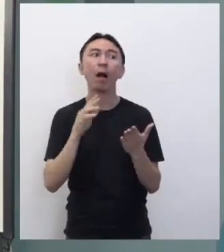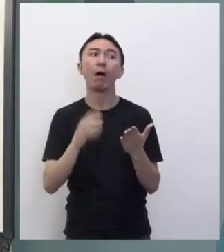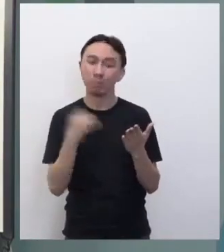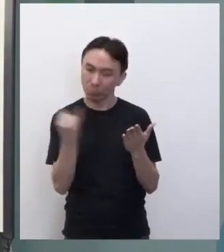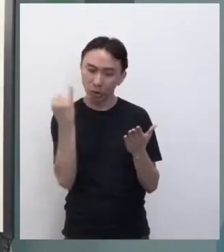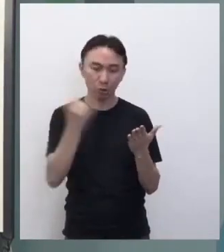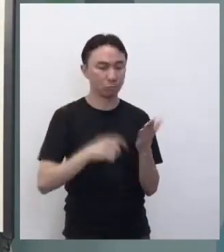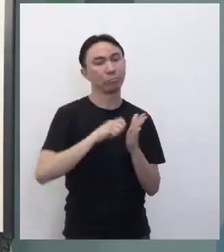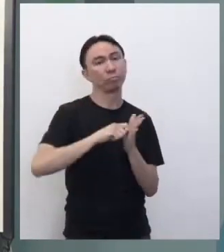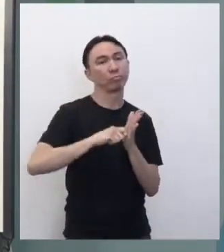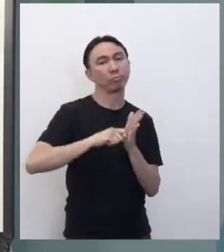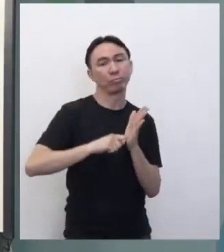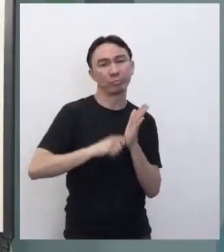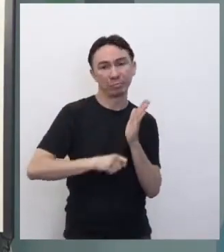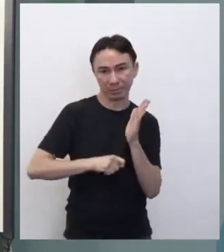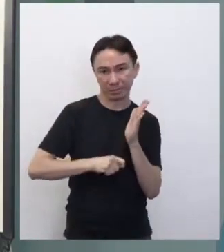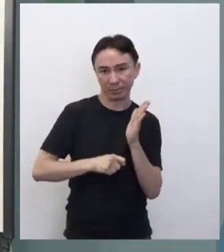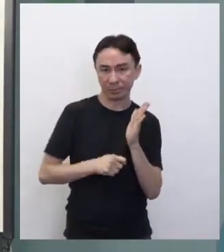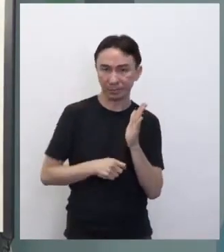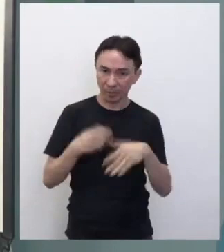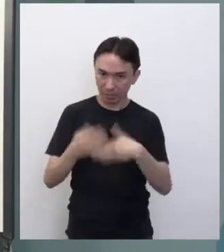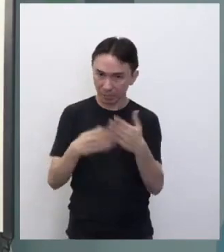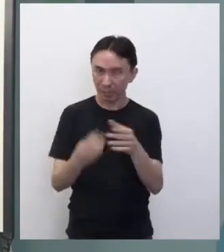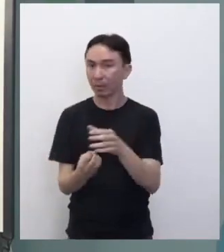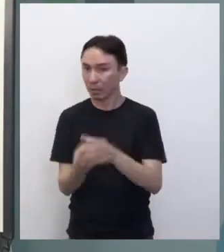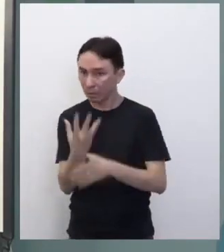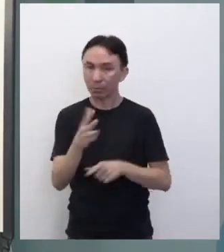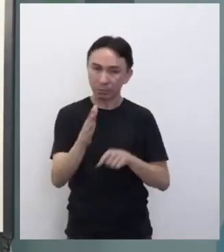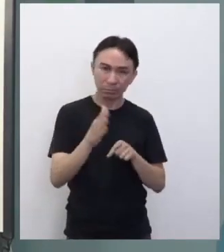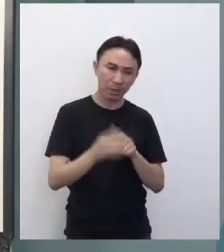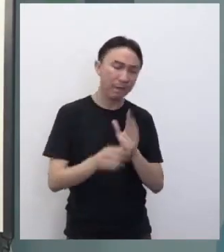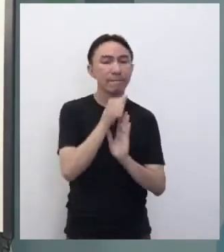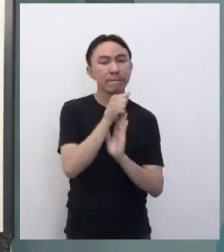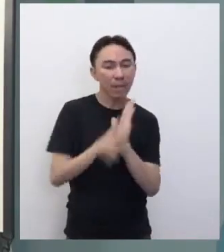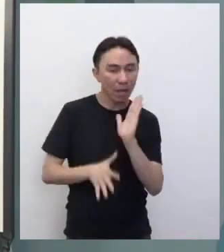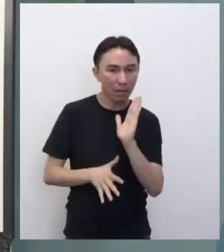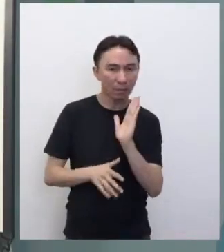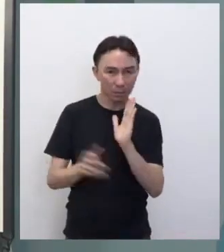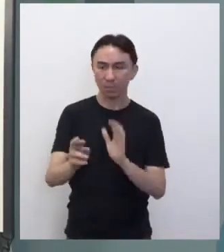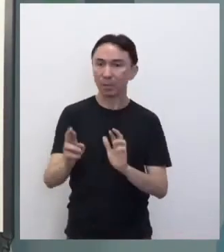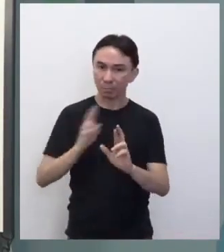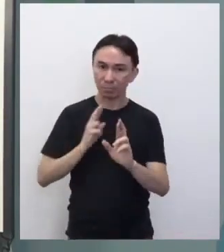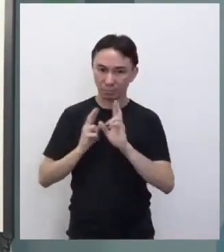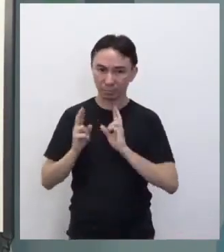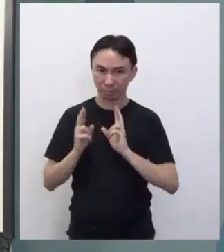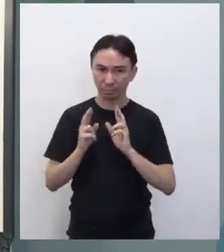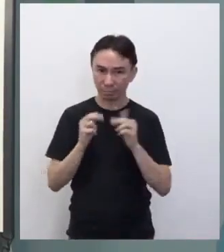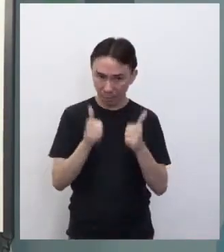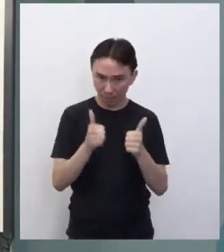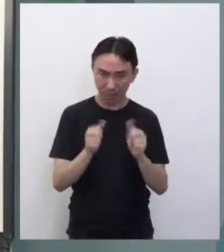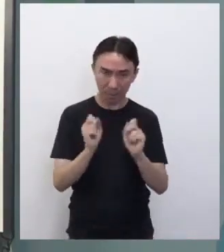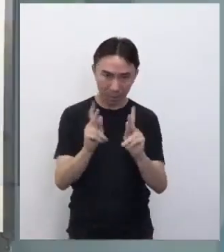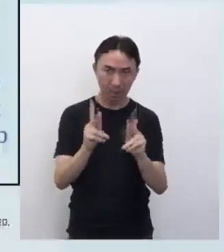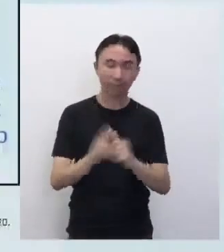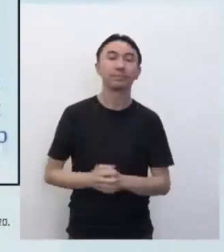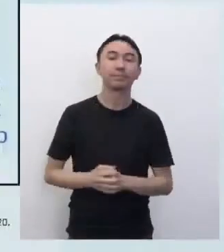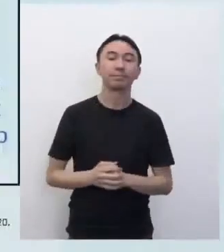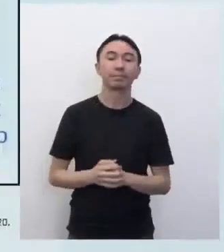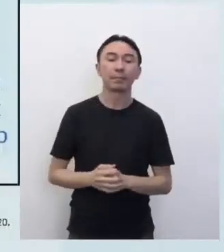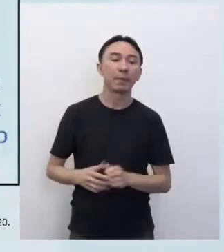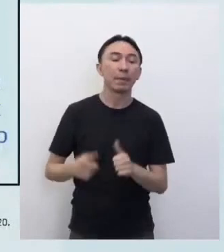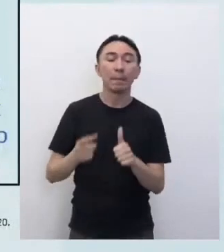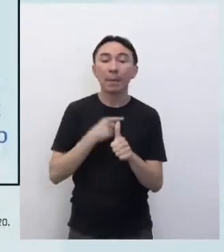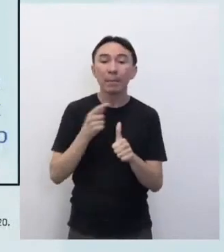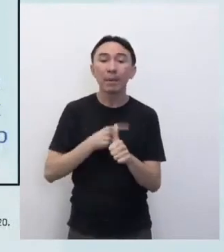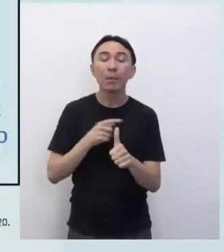E daqui a pouquinho a gente cria aí uma atividade para que vocês devolvam para a gente uma resposta em cima do que a gente está vendo, ok? Então, primeira coisa que nós